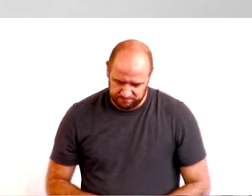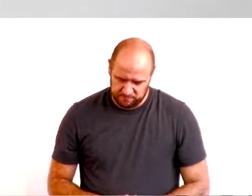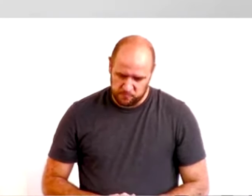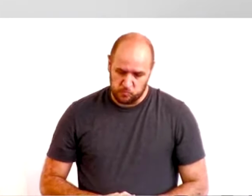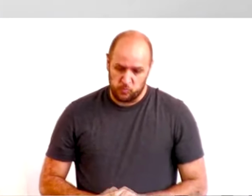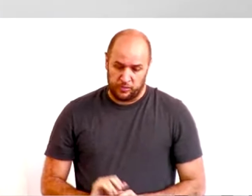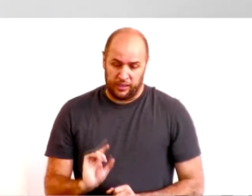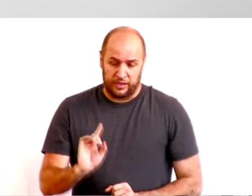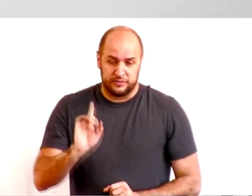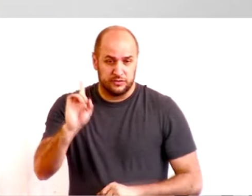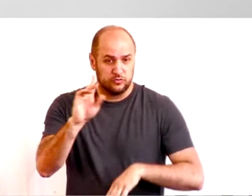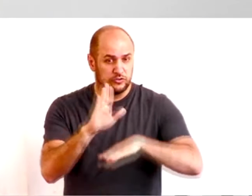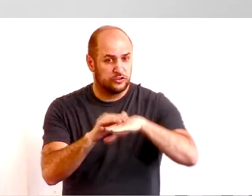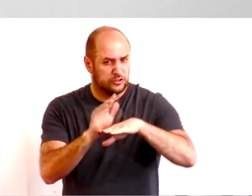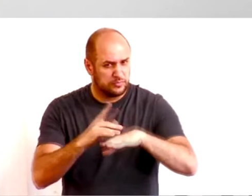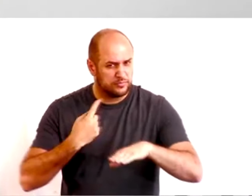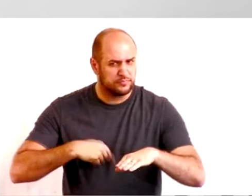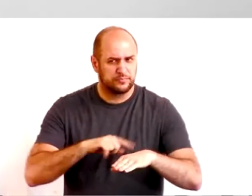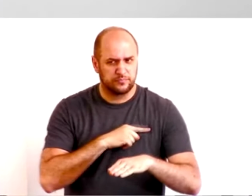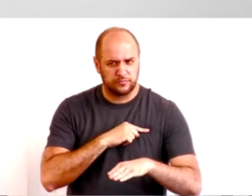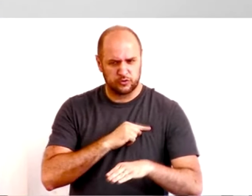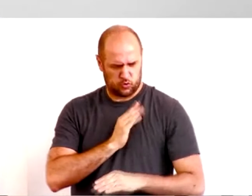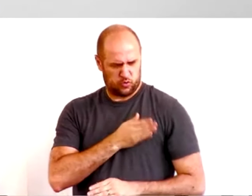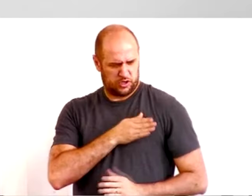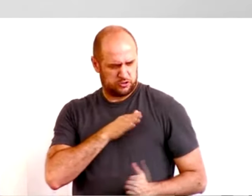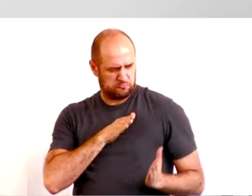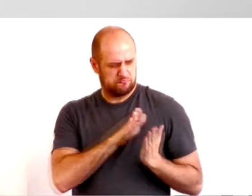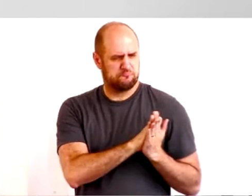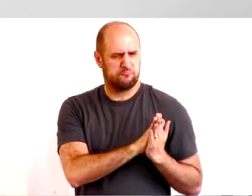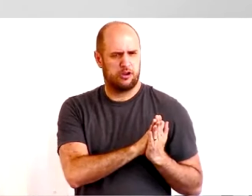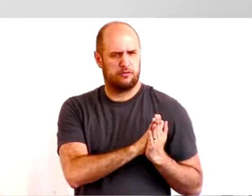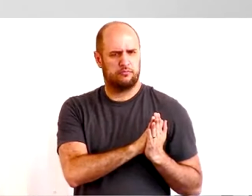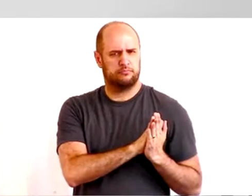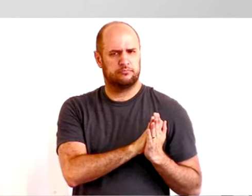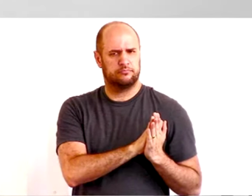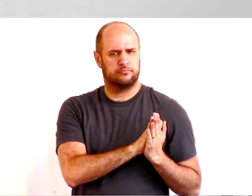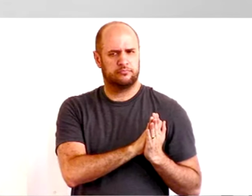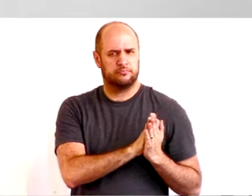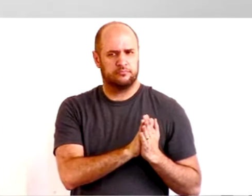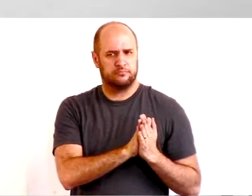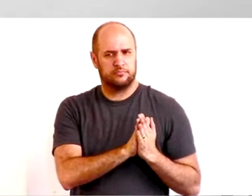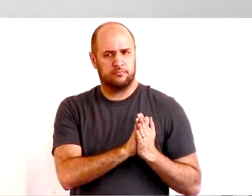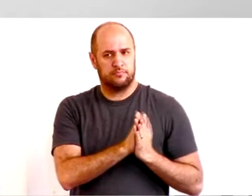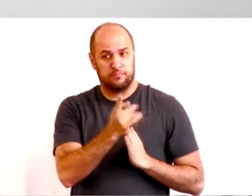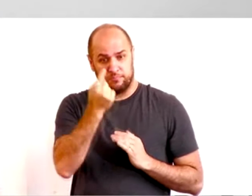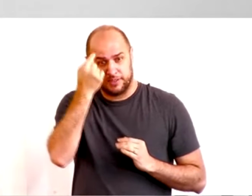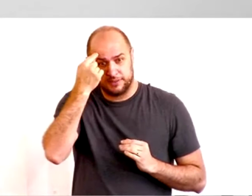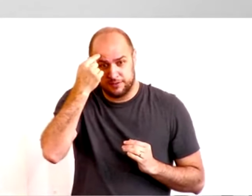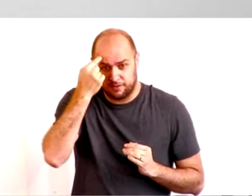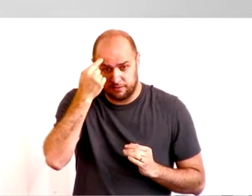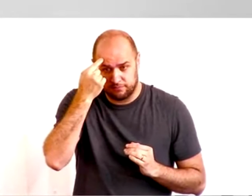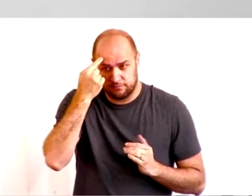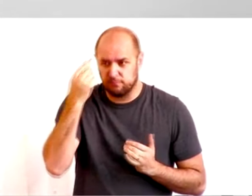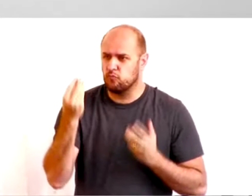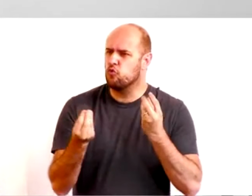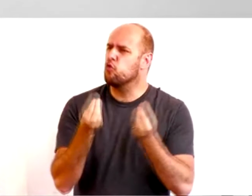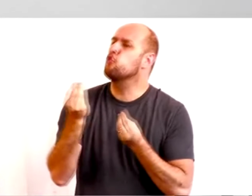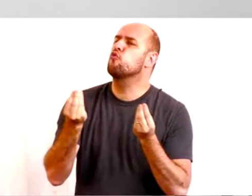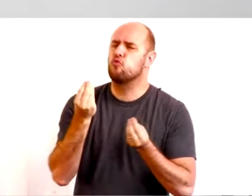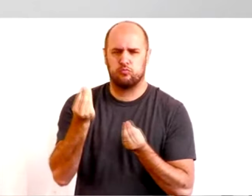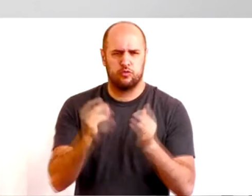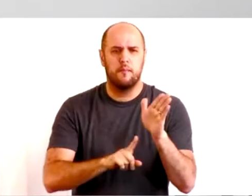a avaliar, confrontar o nosso coração. Portanto, como está o seu coração